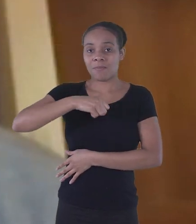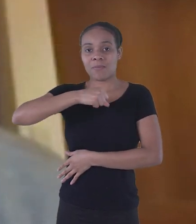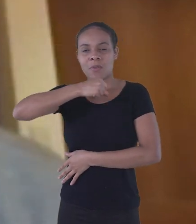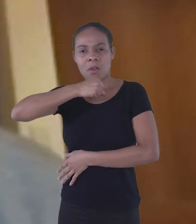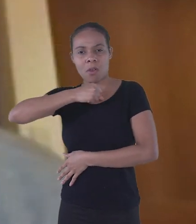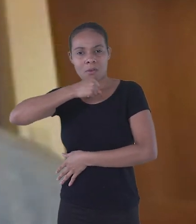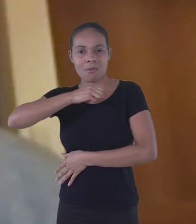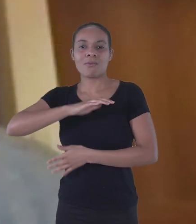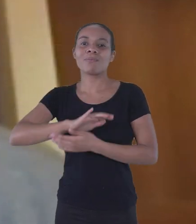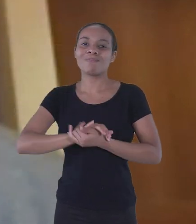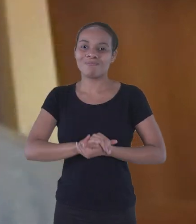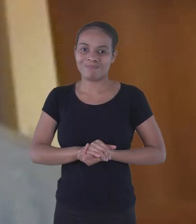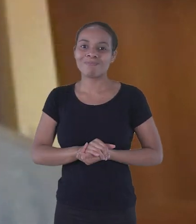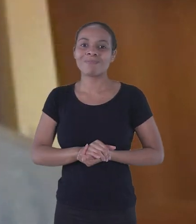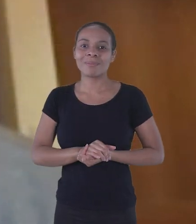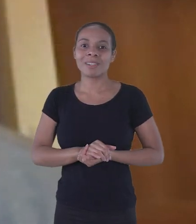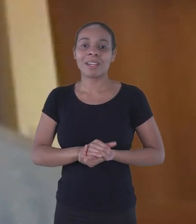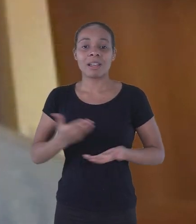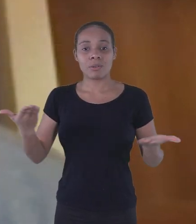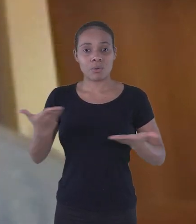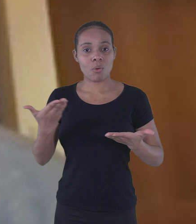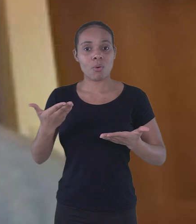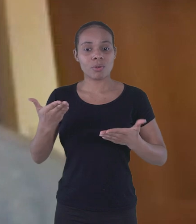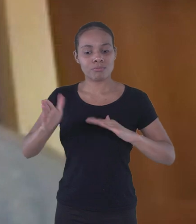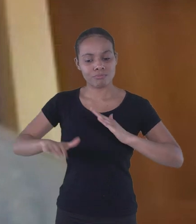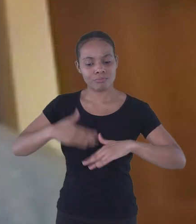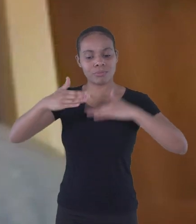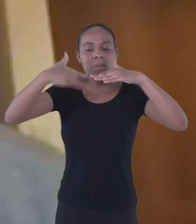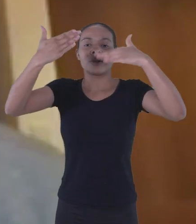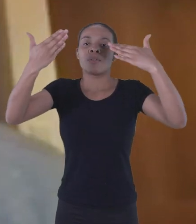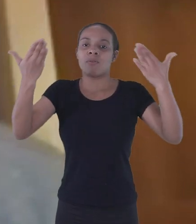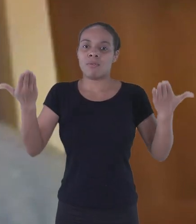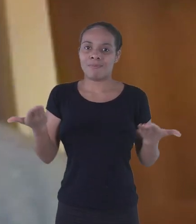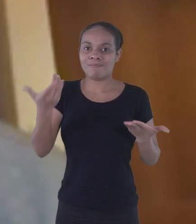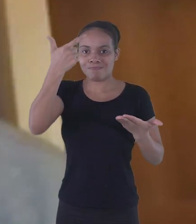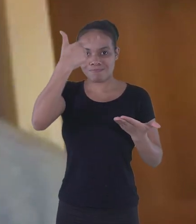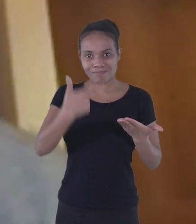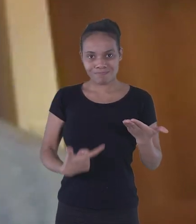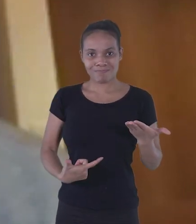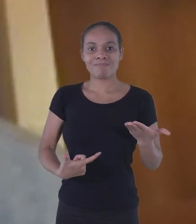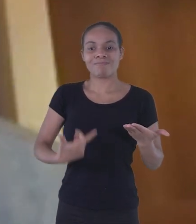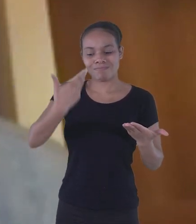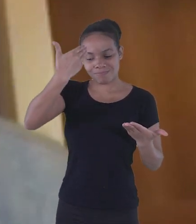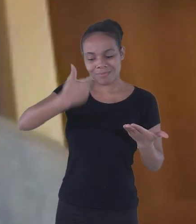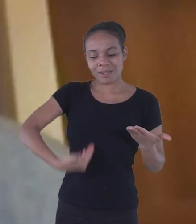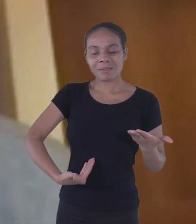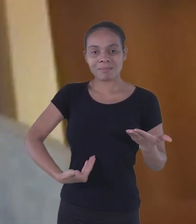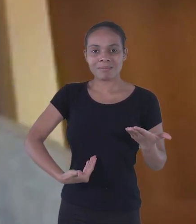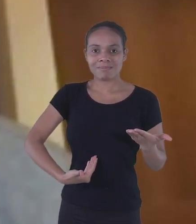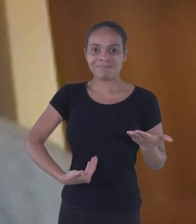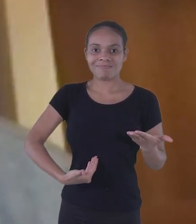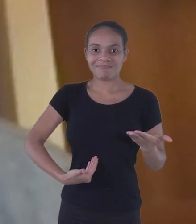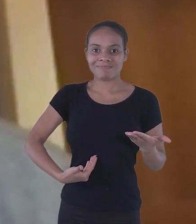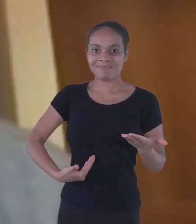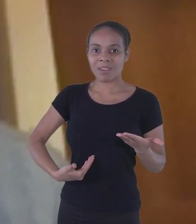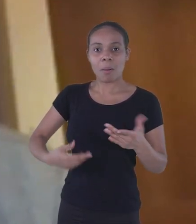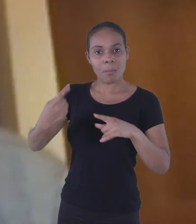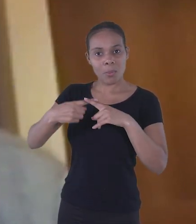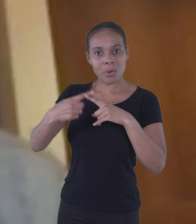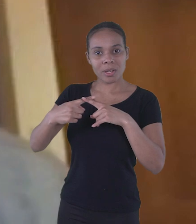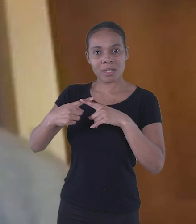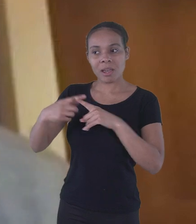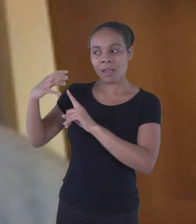me formar. Sou formado, de certa forma, por isso. E o que que